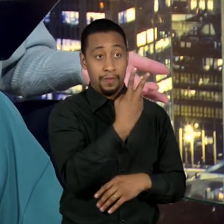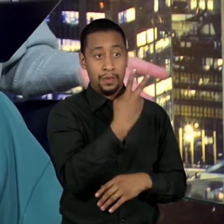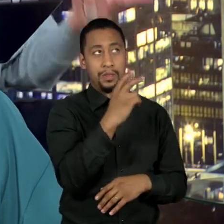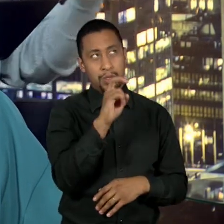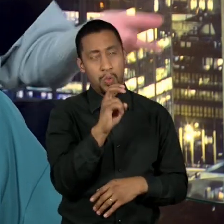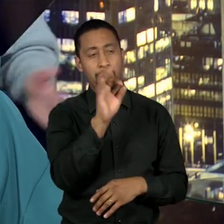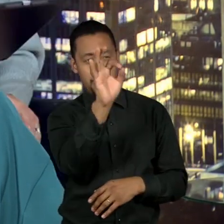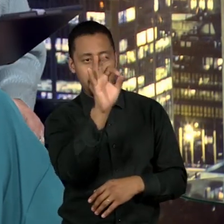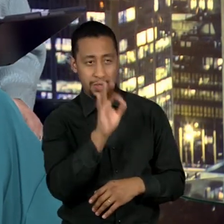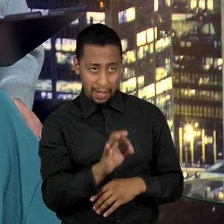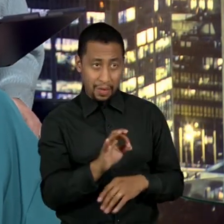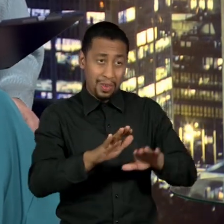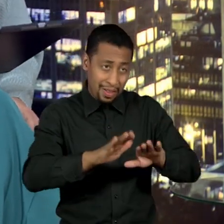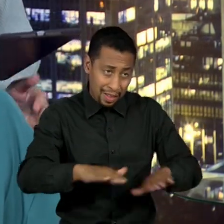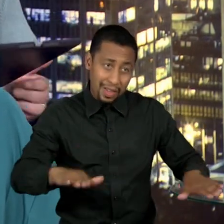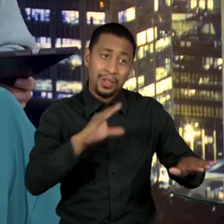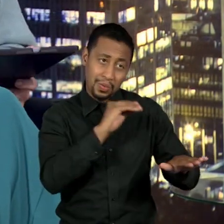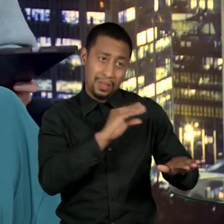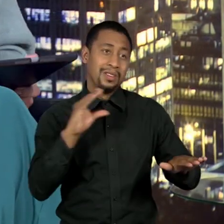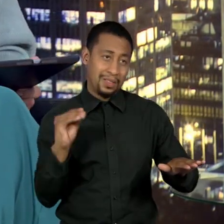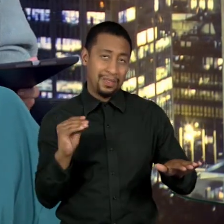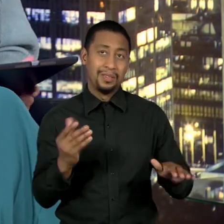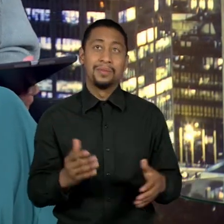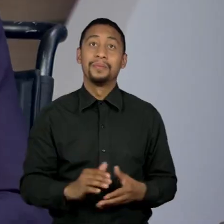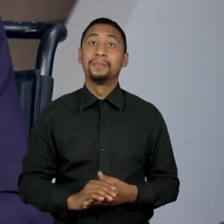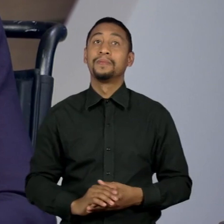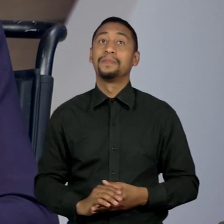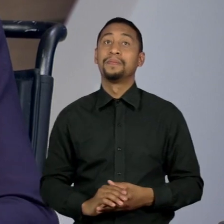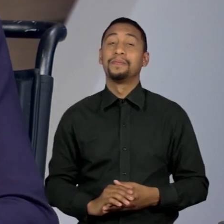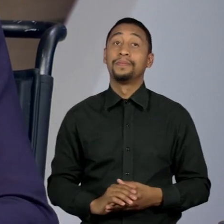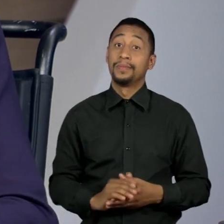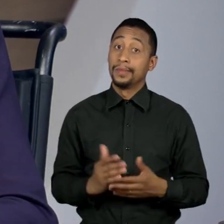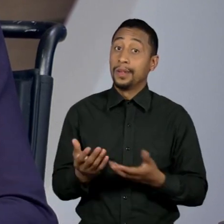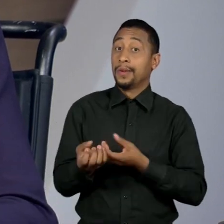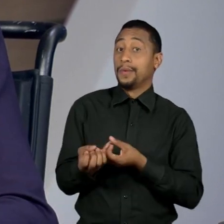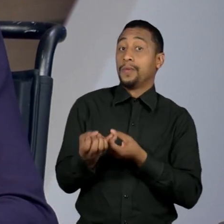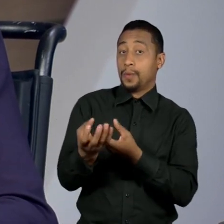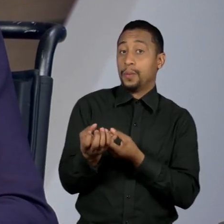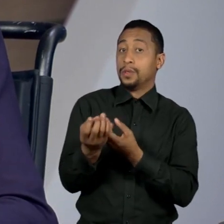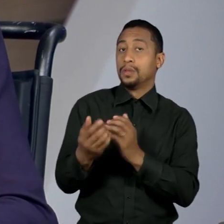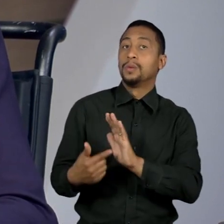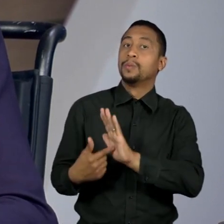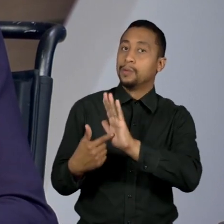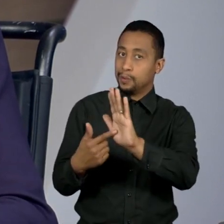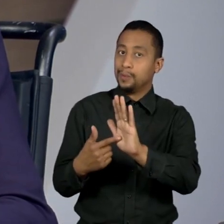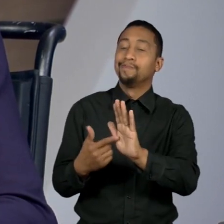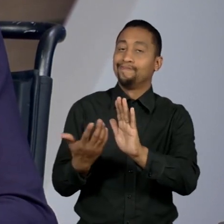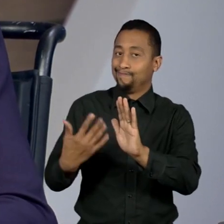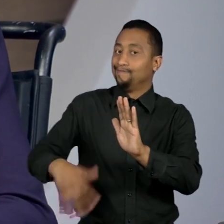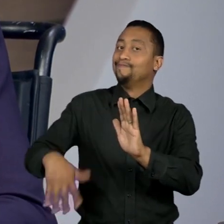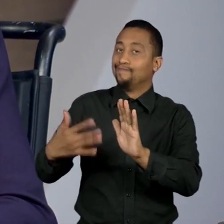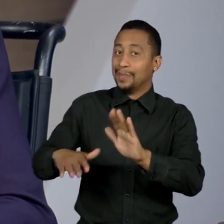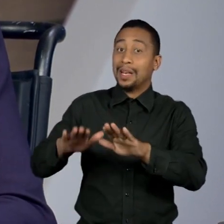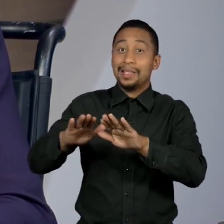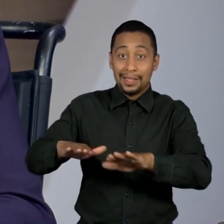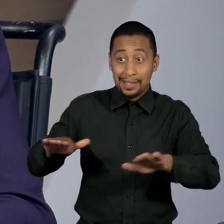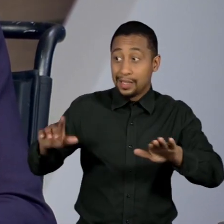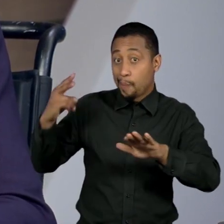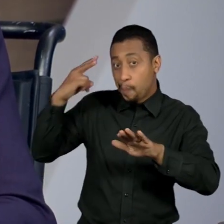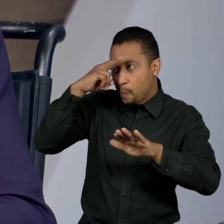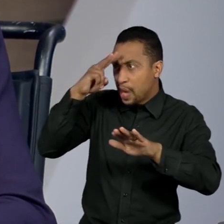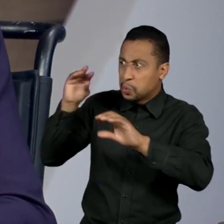criança, de um ponto de vista, né, da saúde mental, se não for justamente se depois no país de acolhida não tem esse processo de